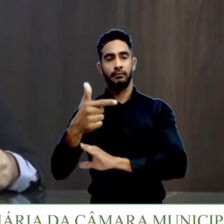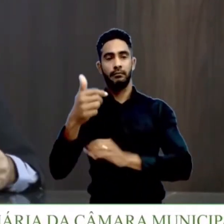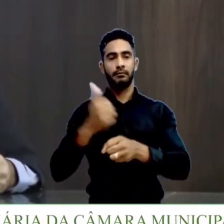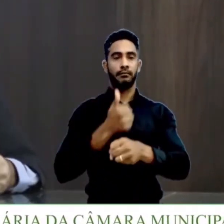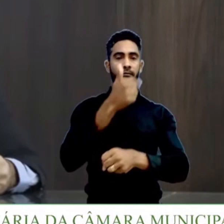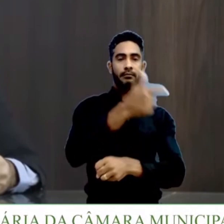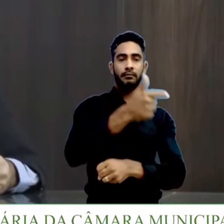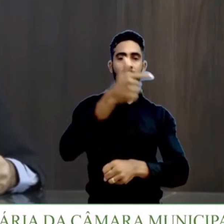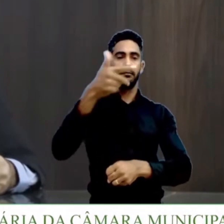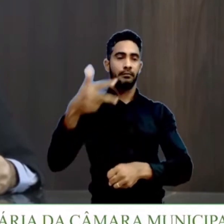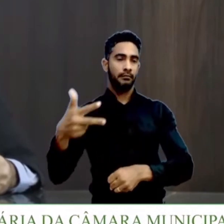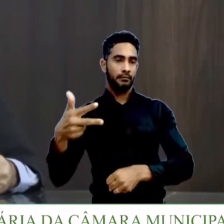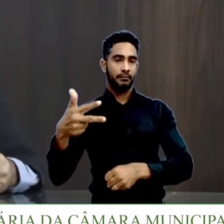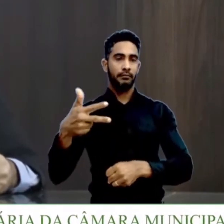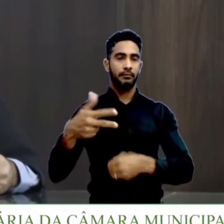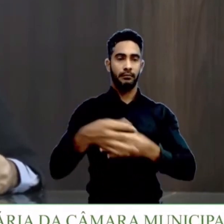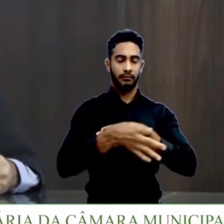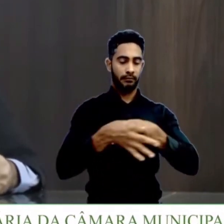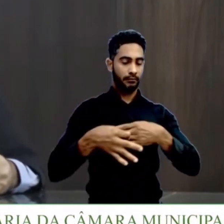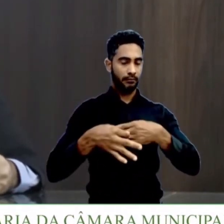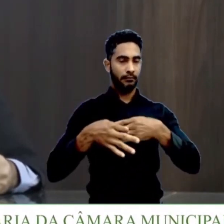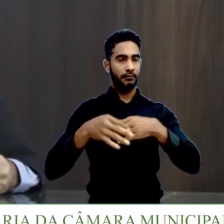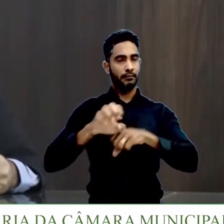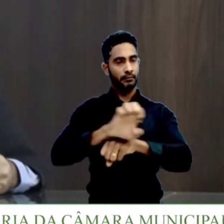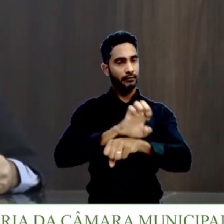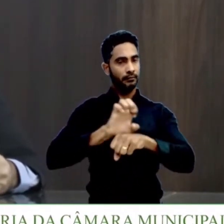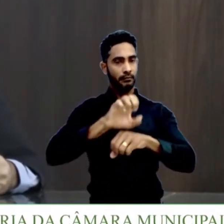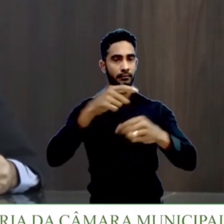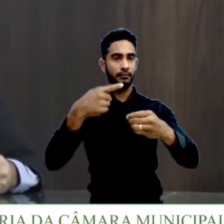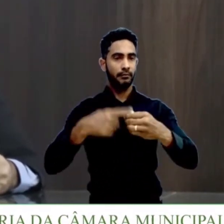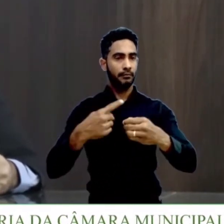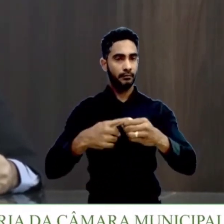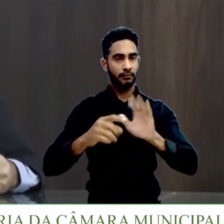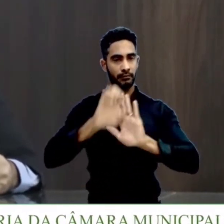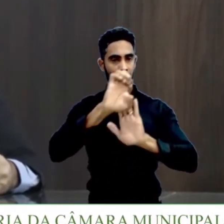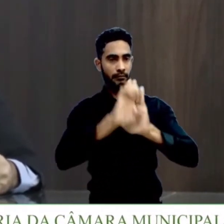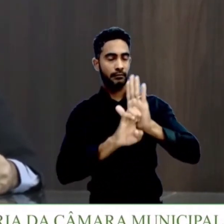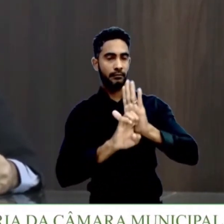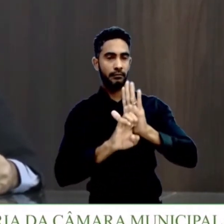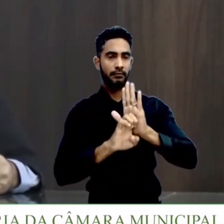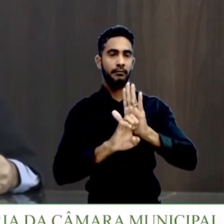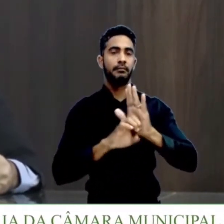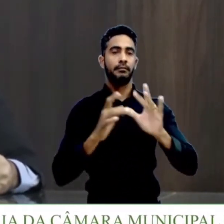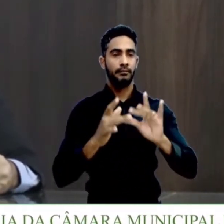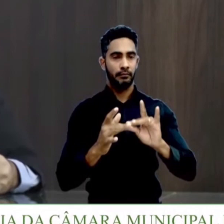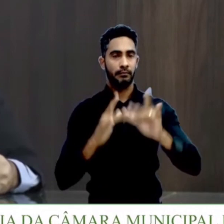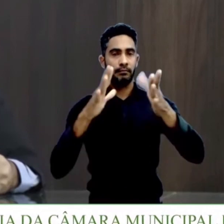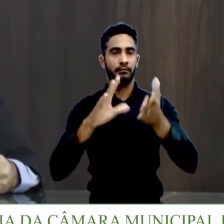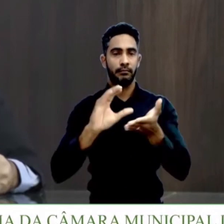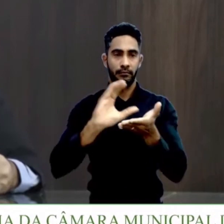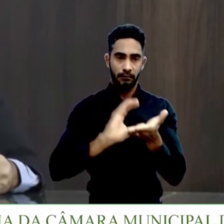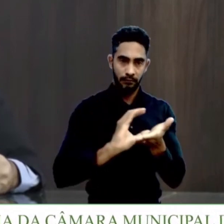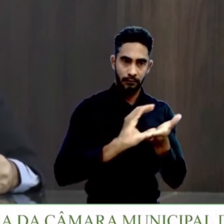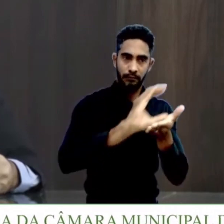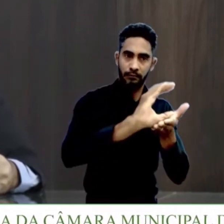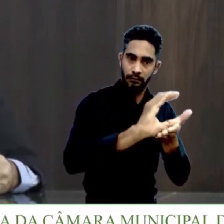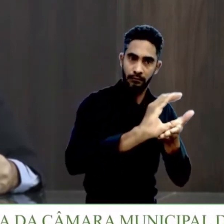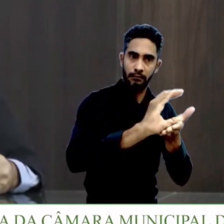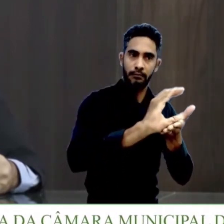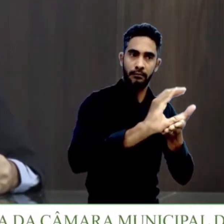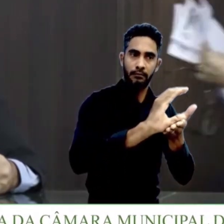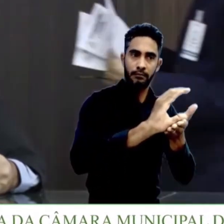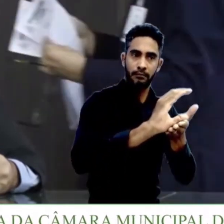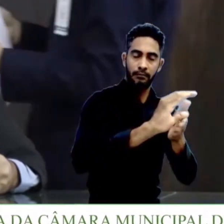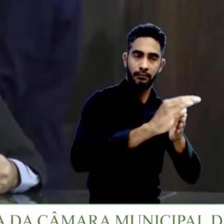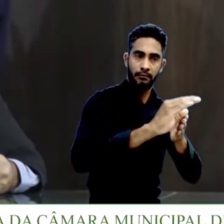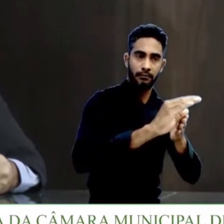006/2023, autoria, Poder Executivo Municipal, ementa. Autoriza o repasse do auxílio emergencial à